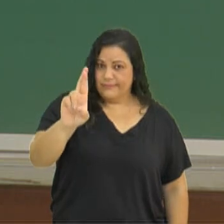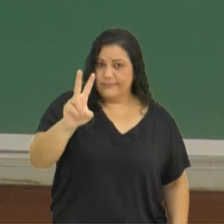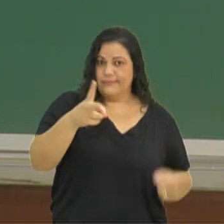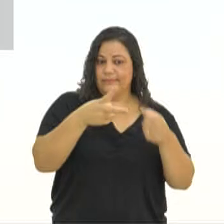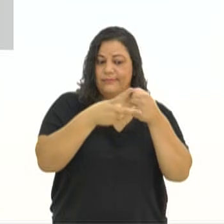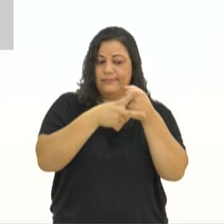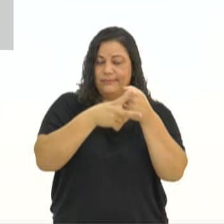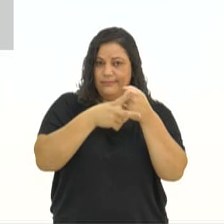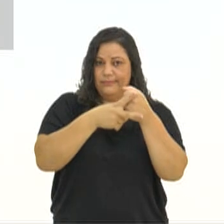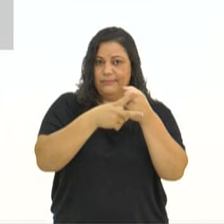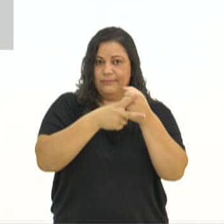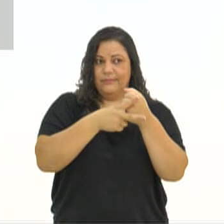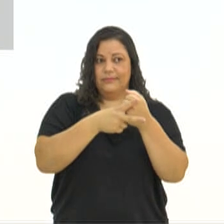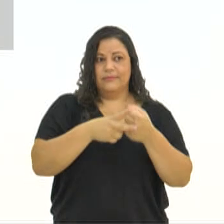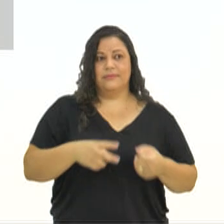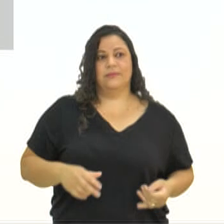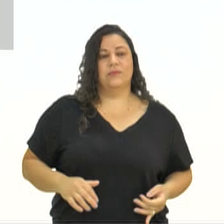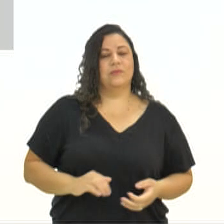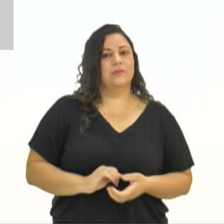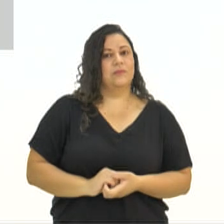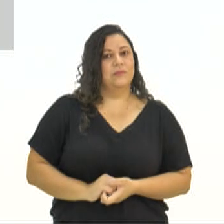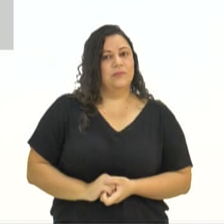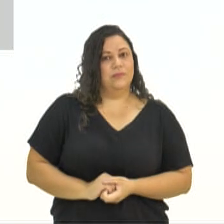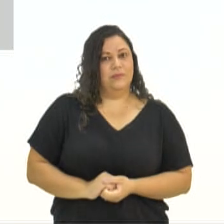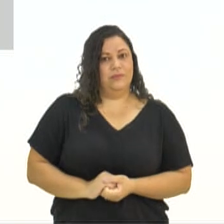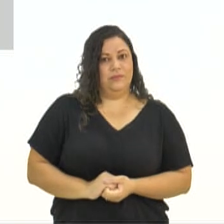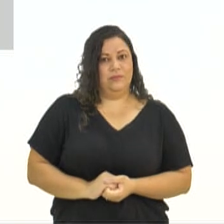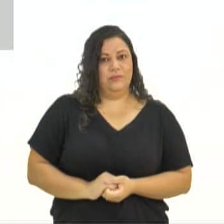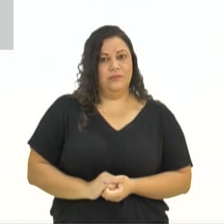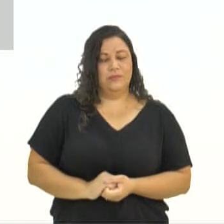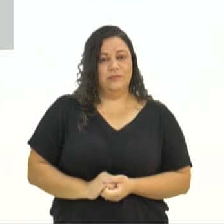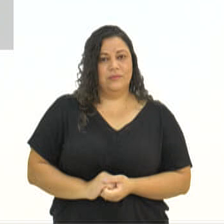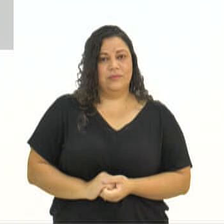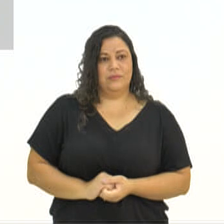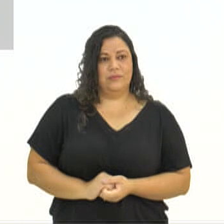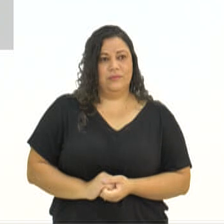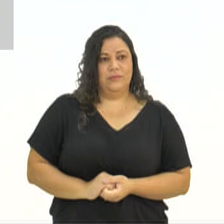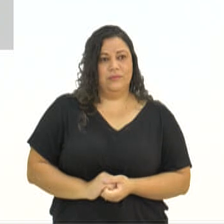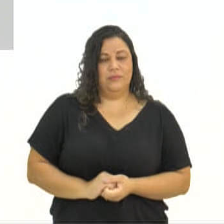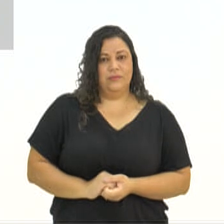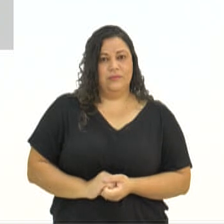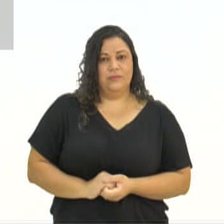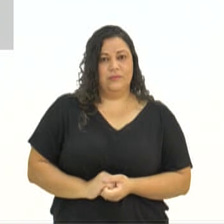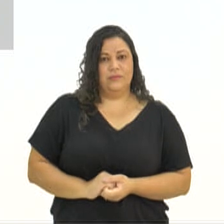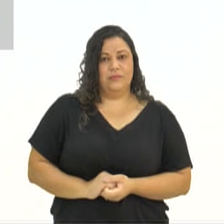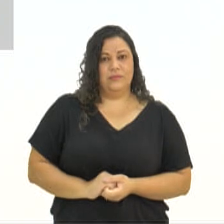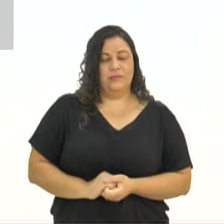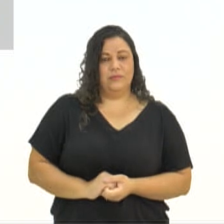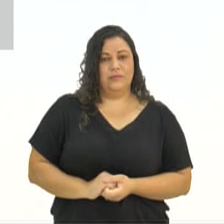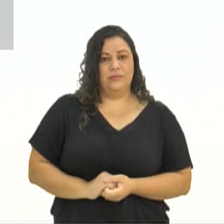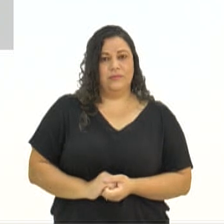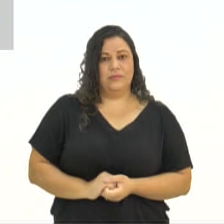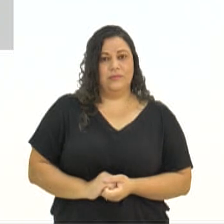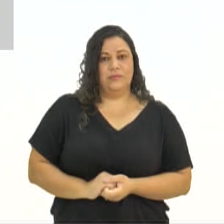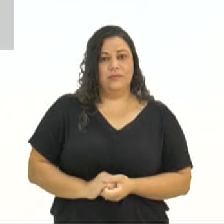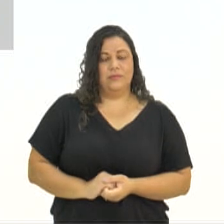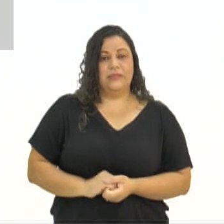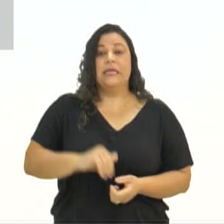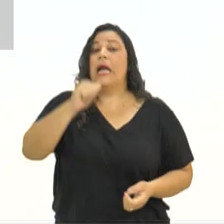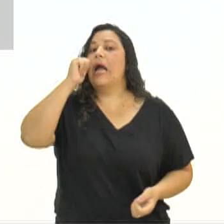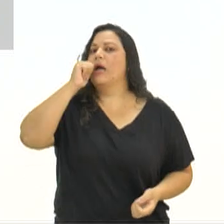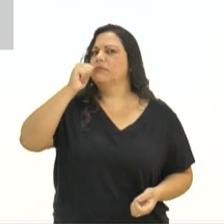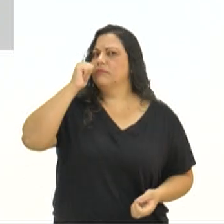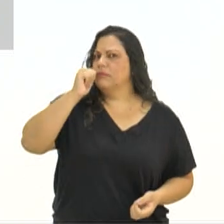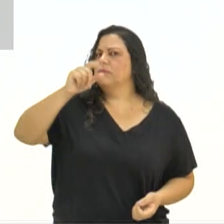né? Liesel é uma niña de cabelos rubios e tem lá mirada sencilla, né? Então, ela é